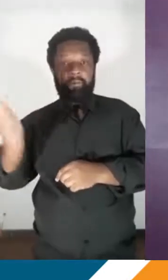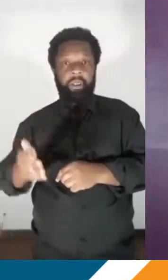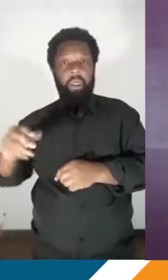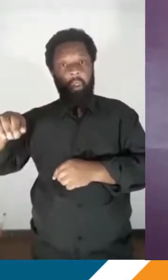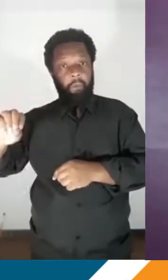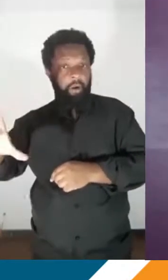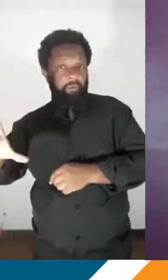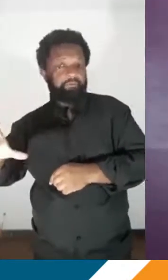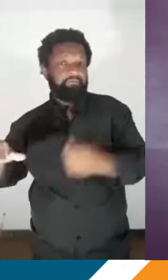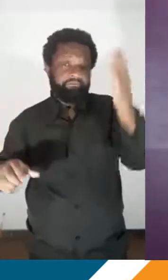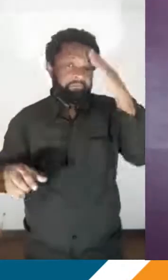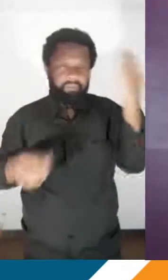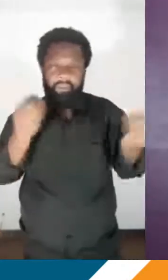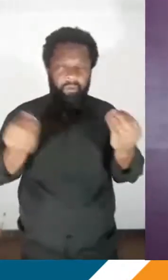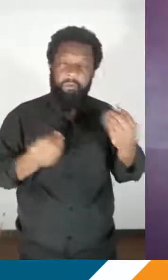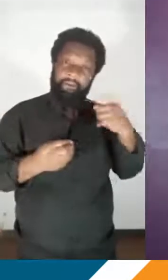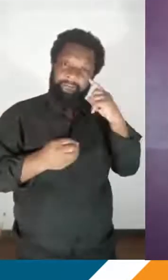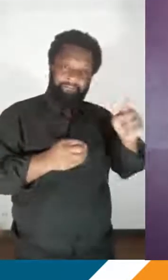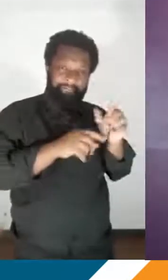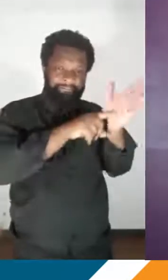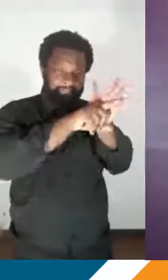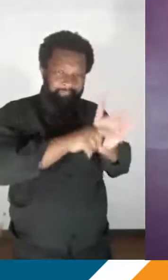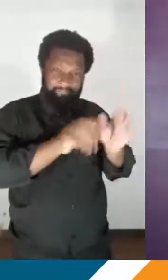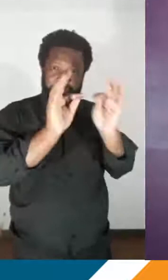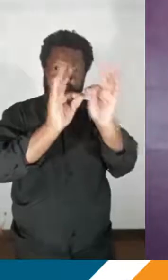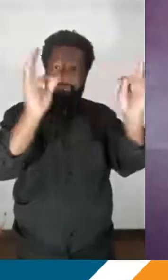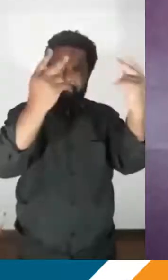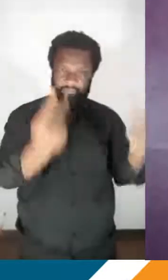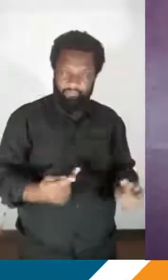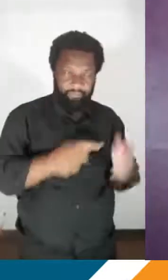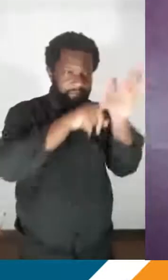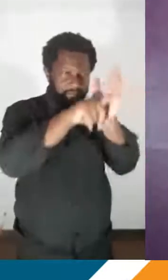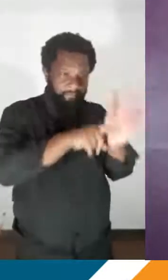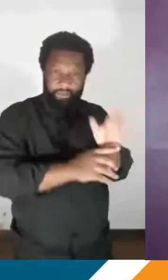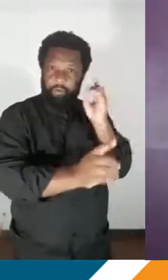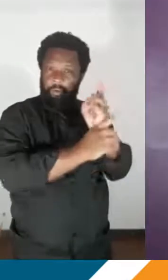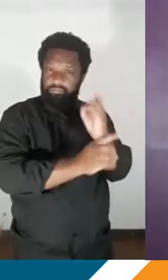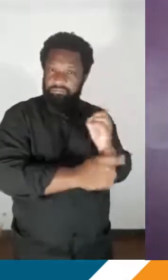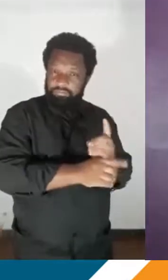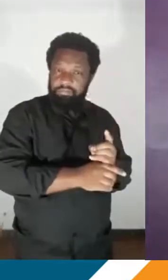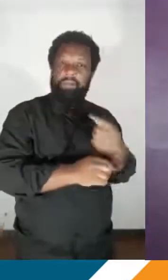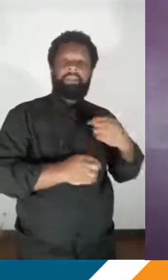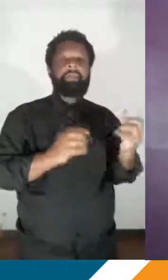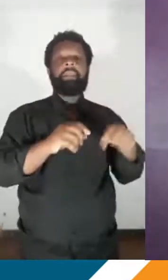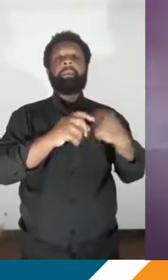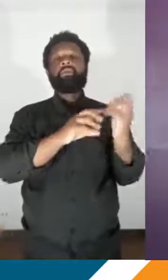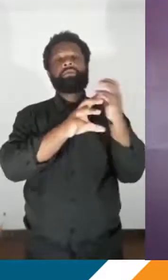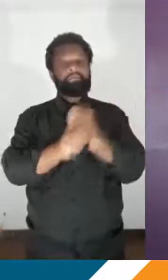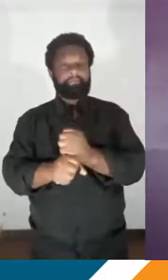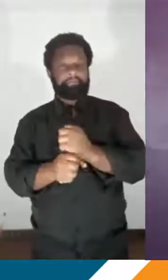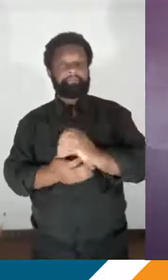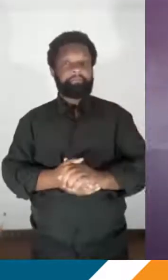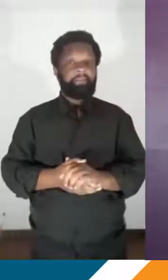58,5 gramas por mol. Como que eu sei? Fui na tabela periódica, procurei a massa do Na, fui na tabela periódica, procurei a massa do